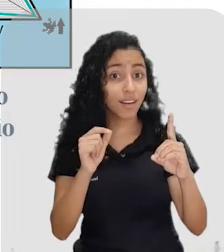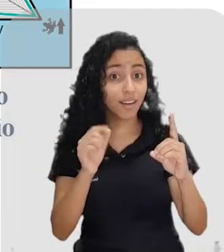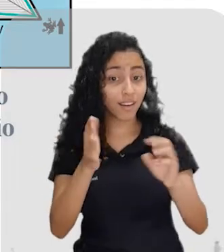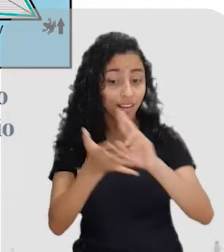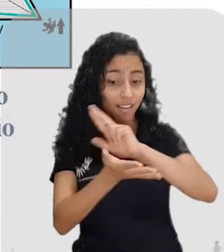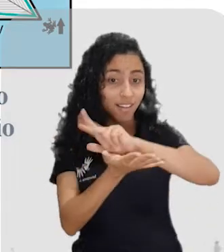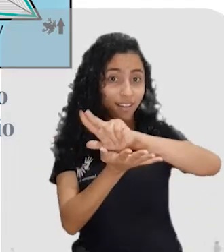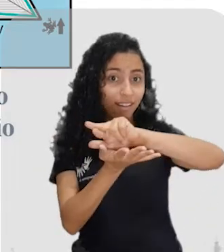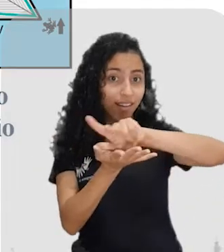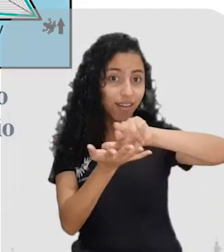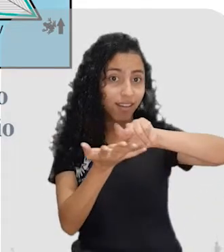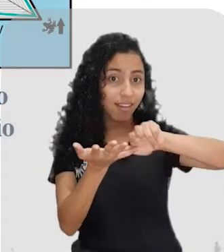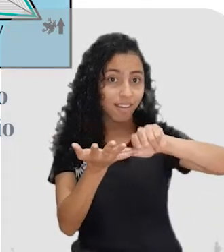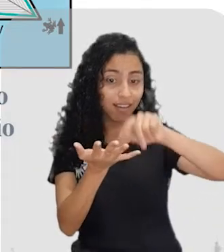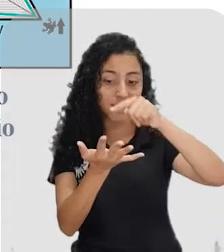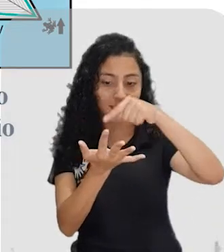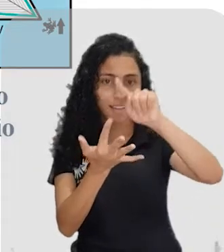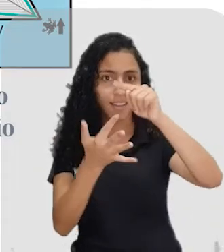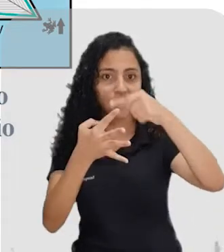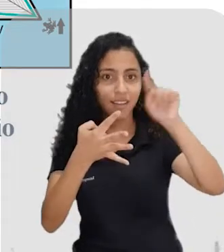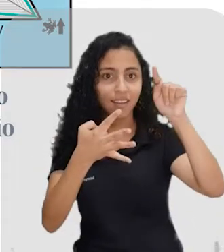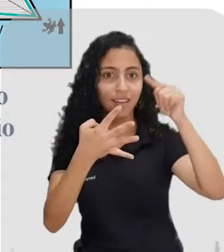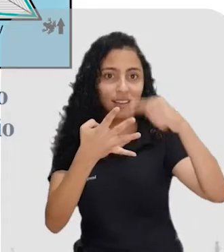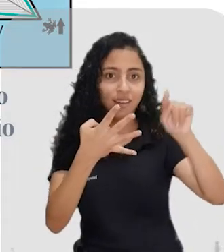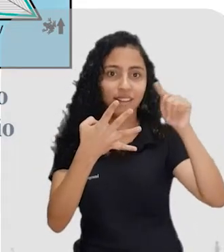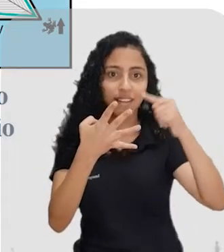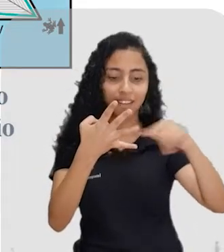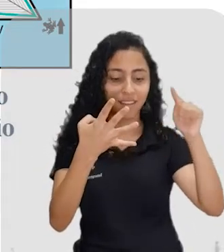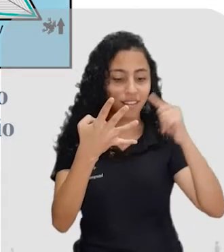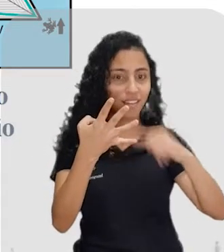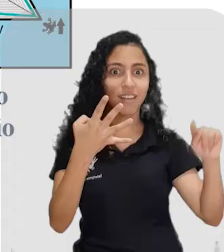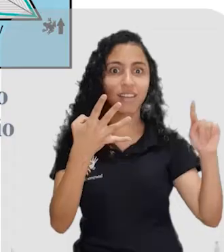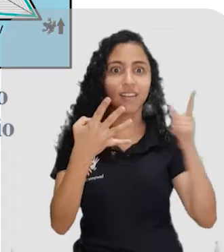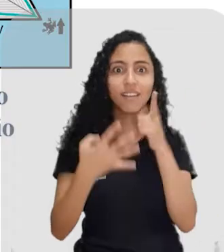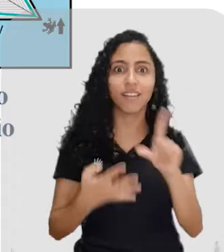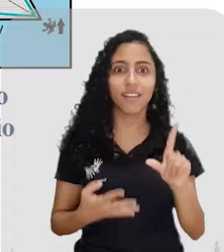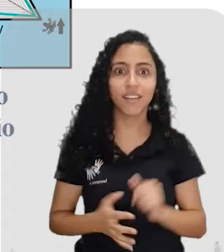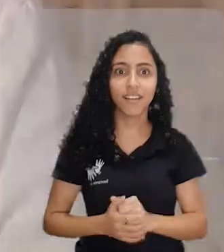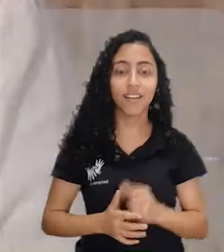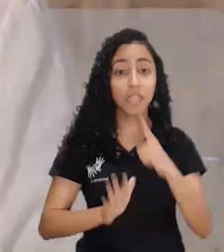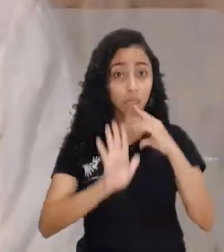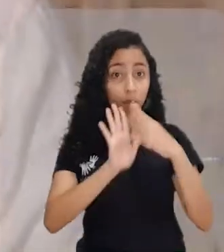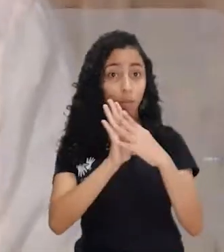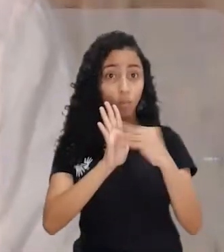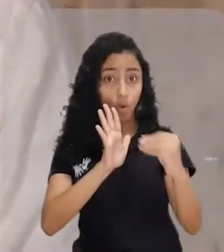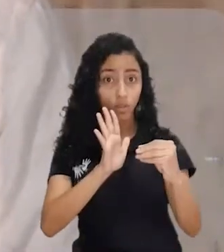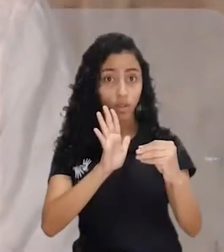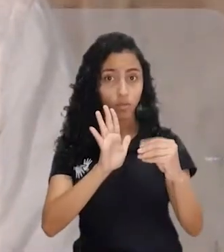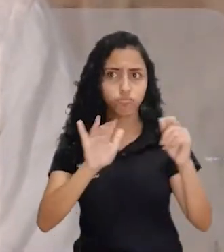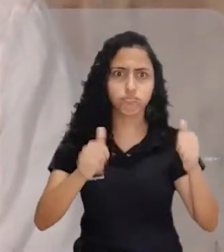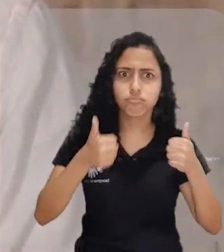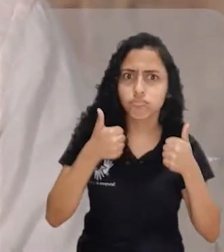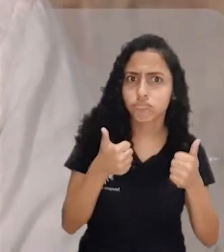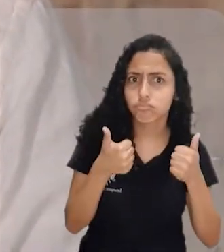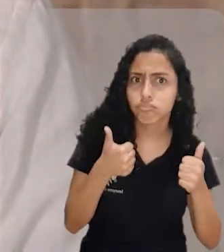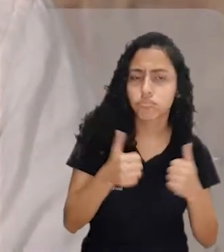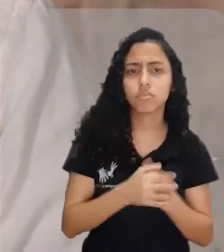onde, então, nesse caso, todos os fatores são levados em conta em conjunto. Então, a gente tem um